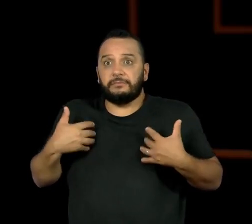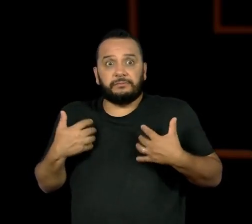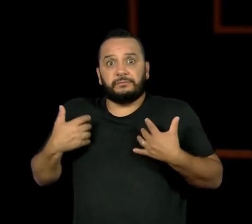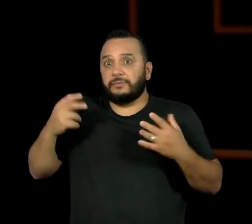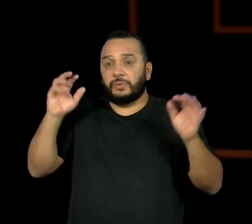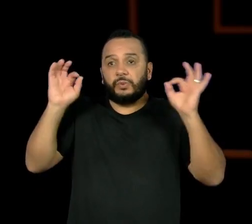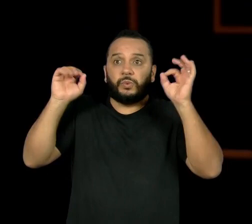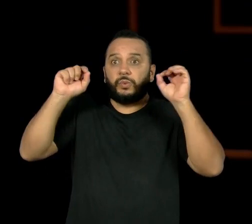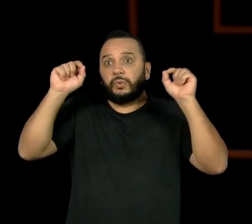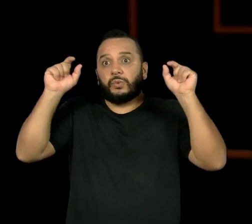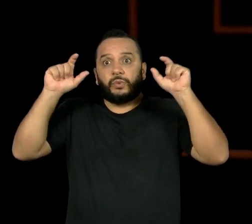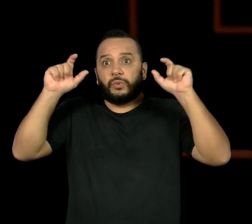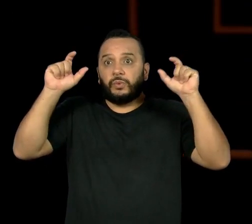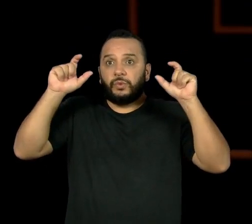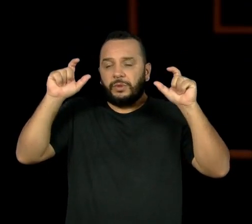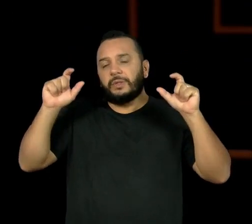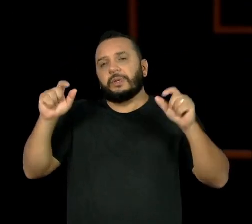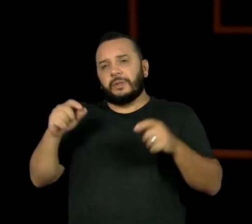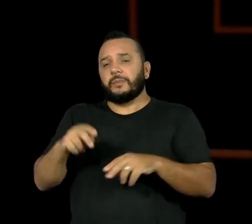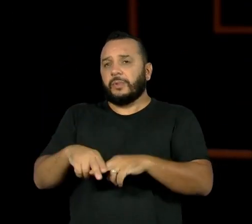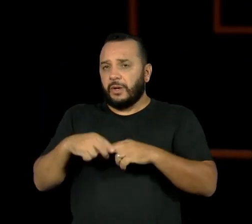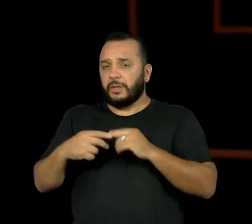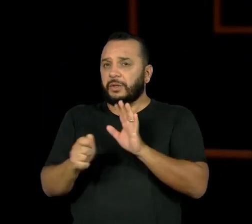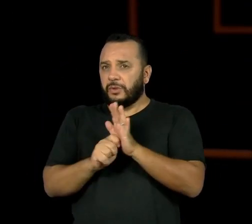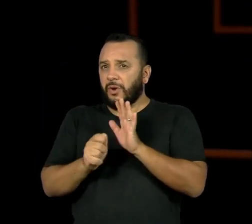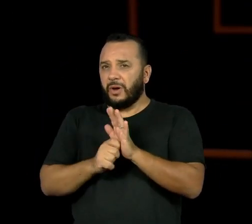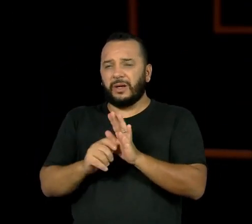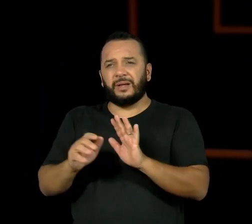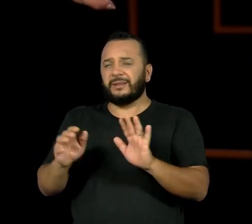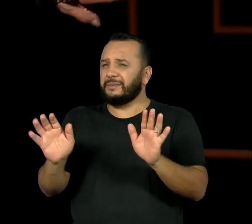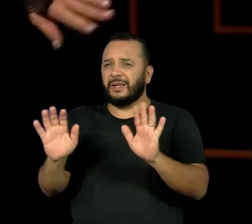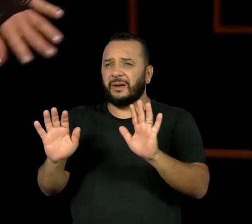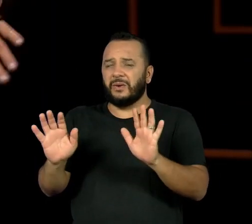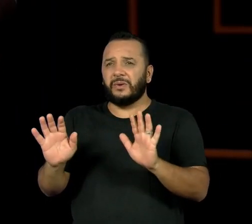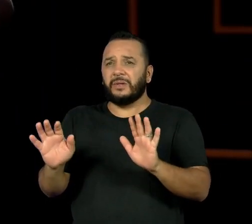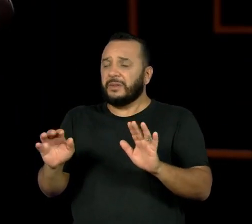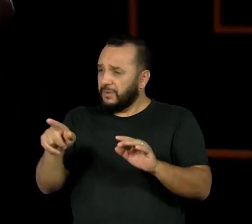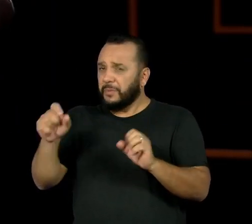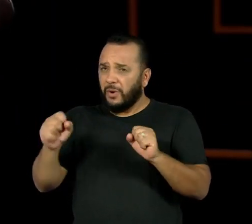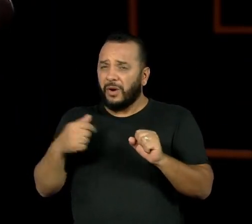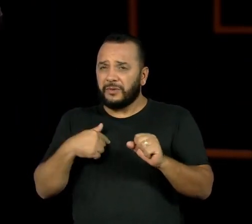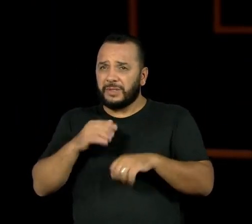você não precisa dela, você sabe que você tem. Seja mais afoito e tira ela.